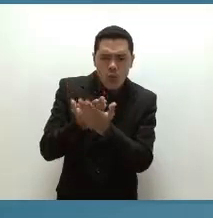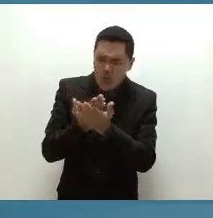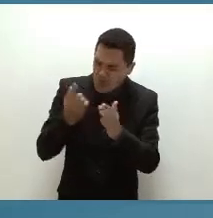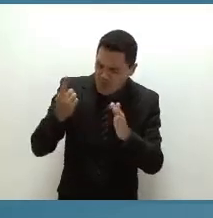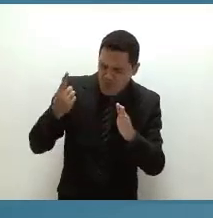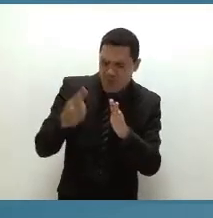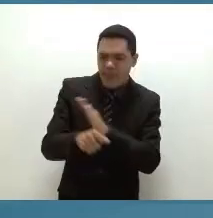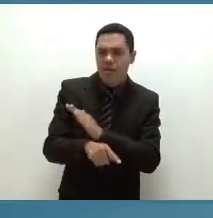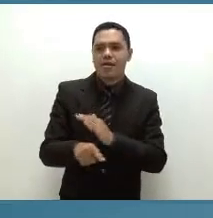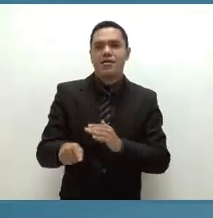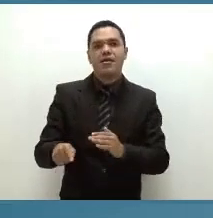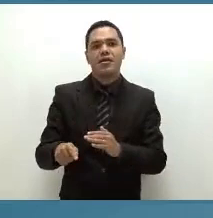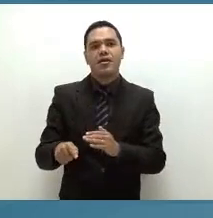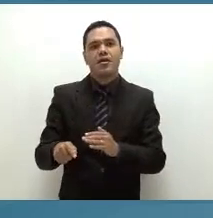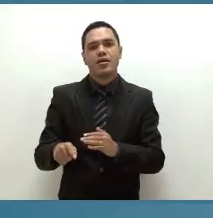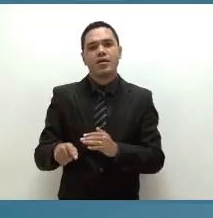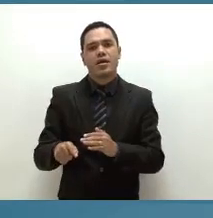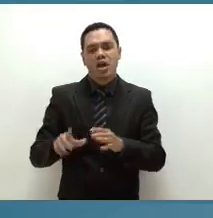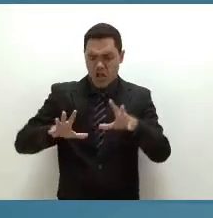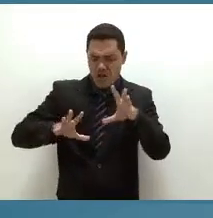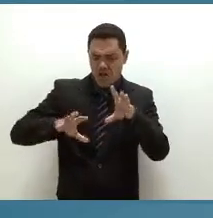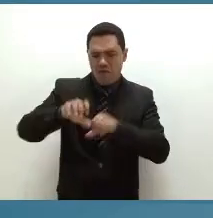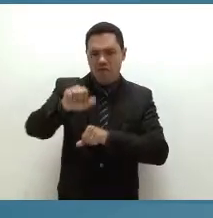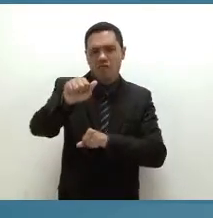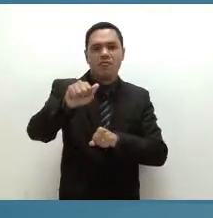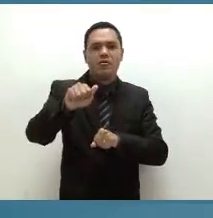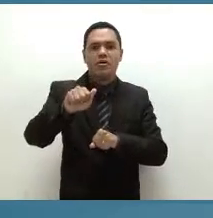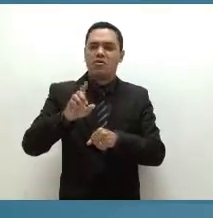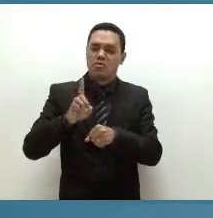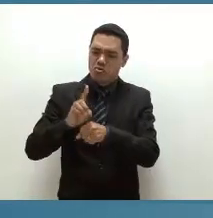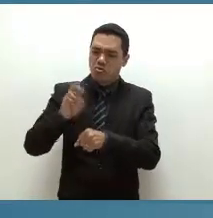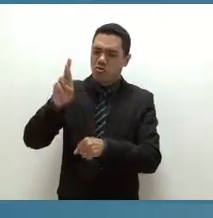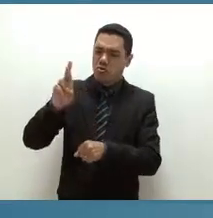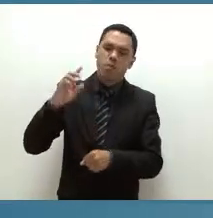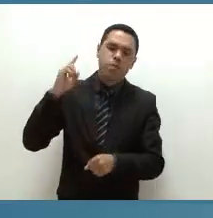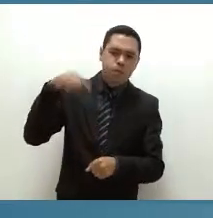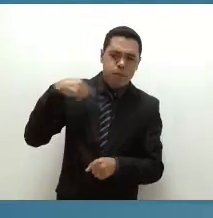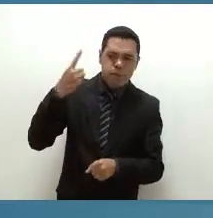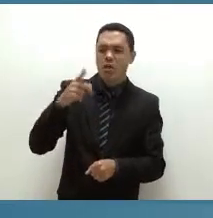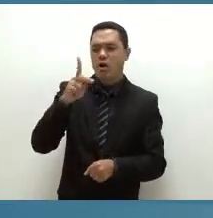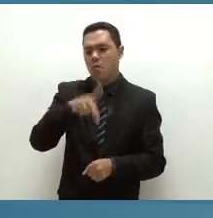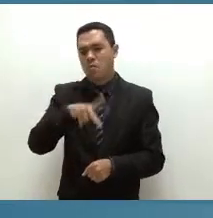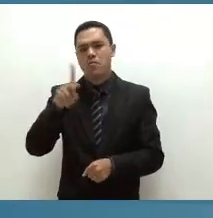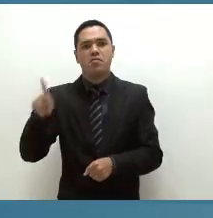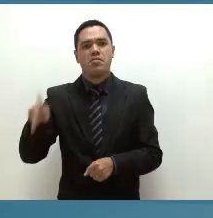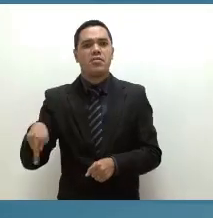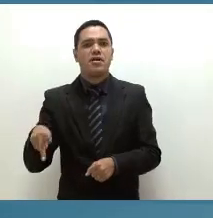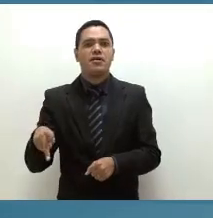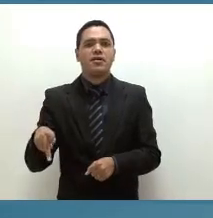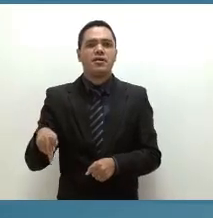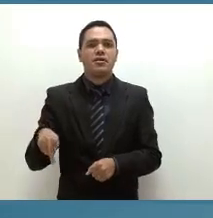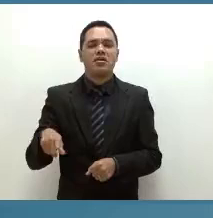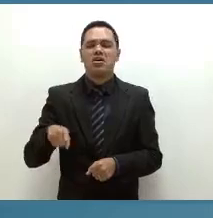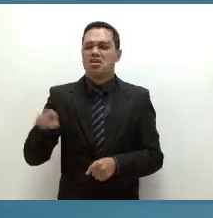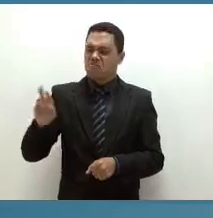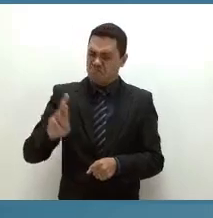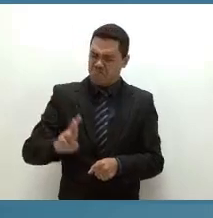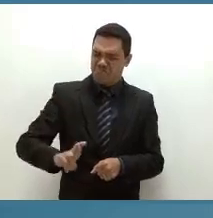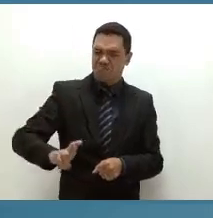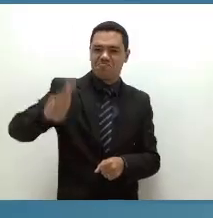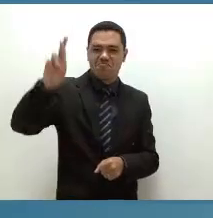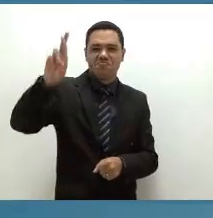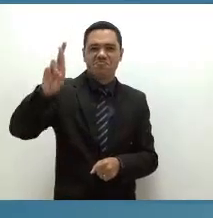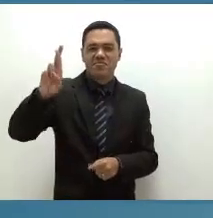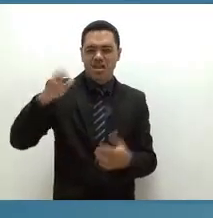Conseguiu tirar do doutorado, é doutora em direito, professora, e ela está sempre à frente daquilo que se